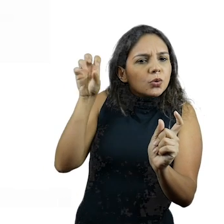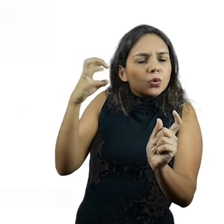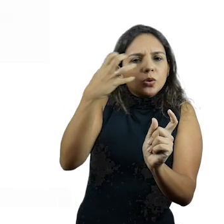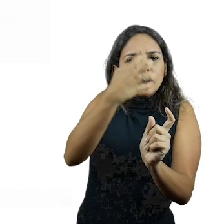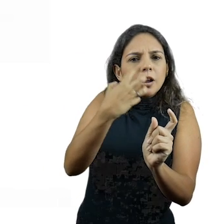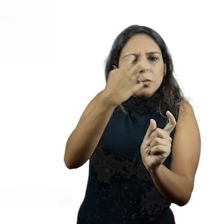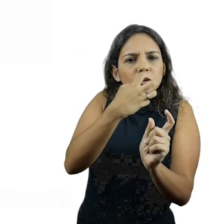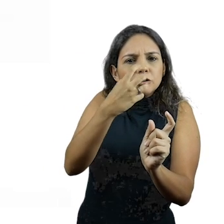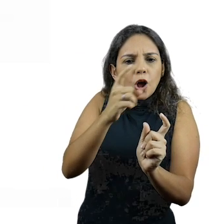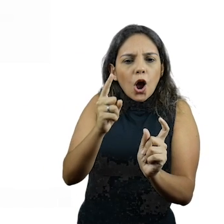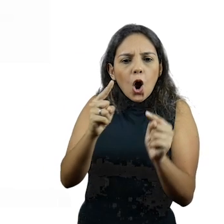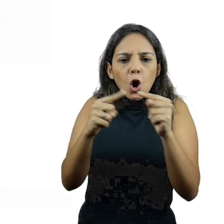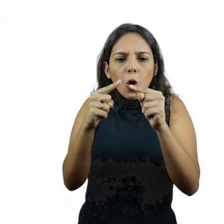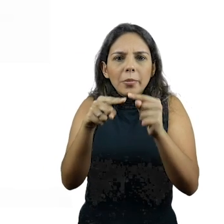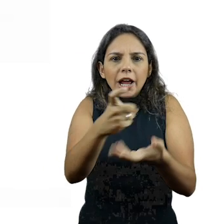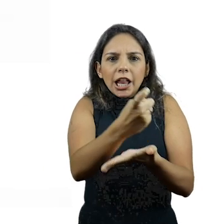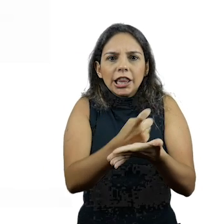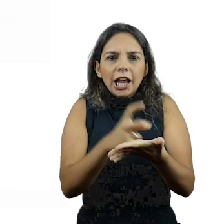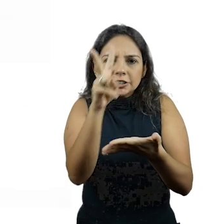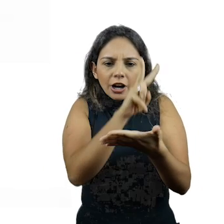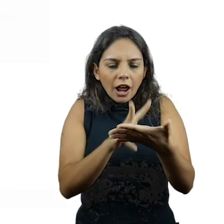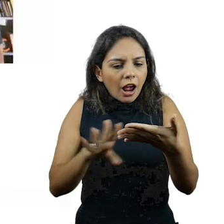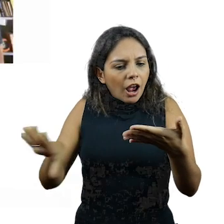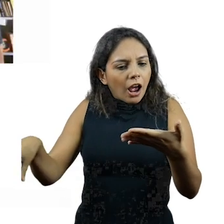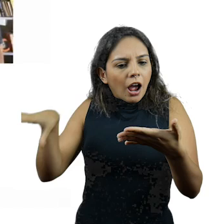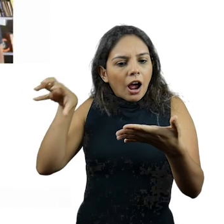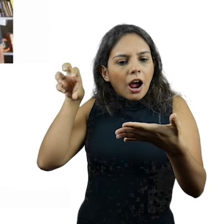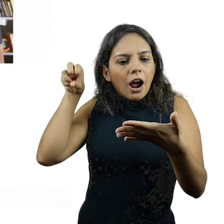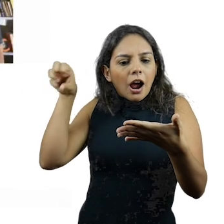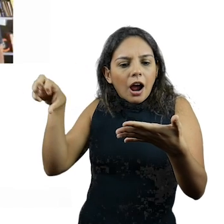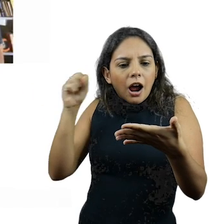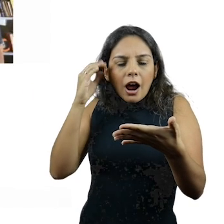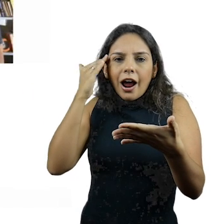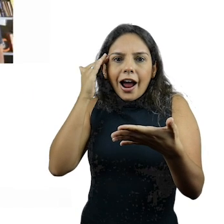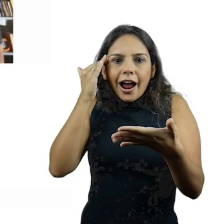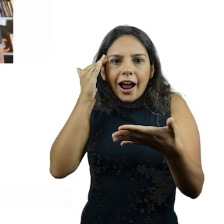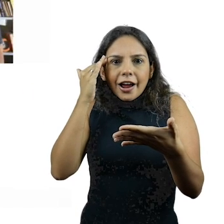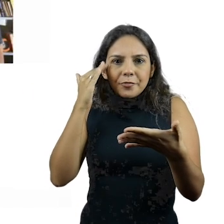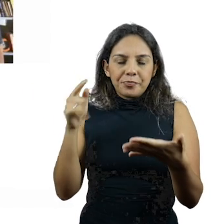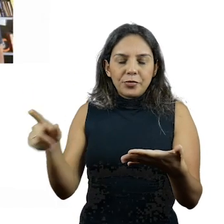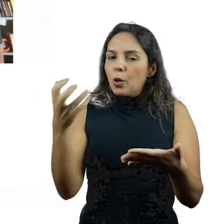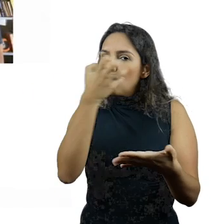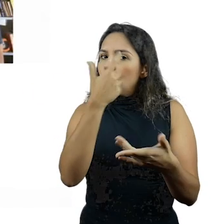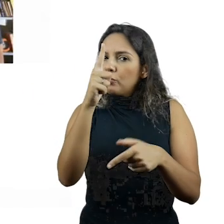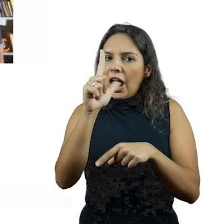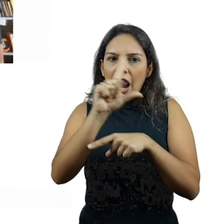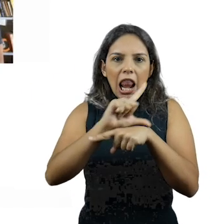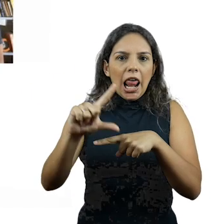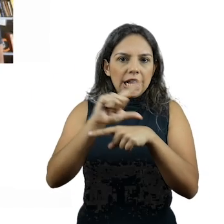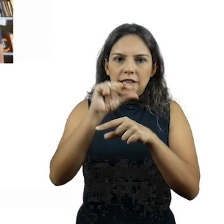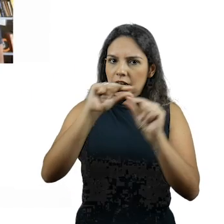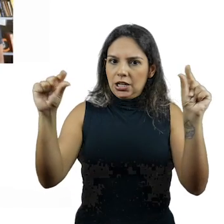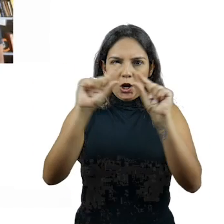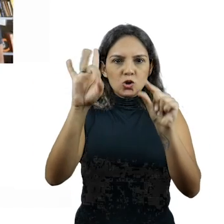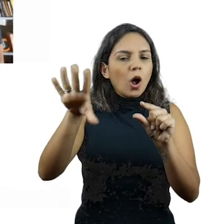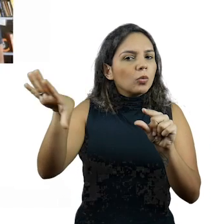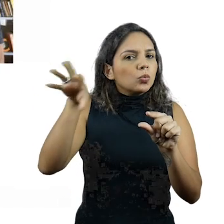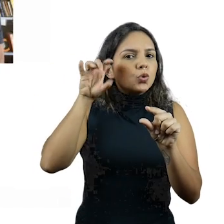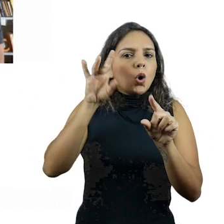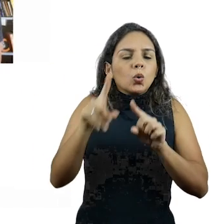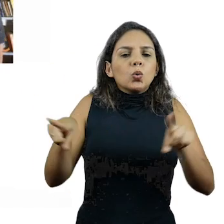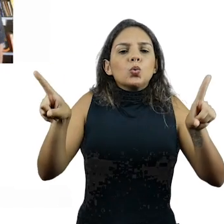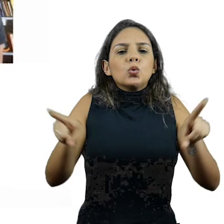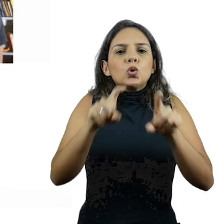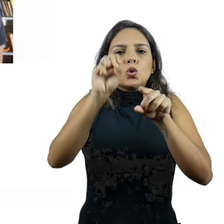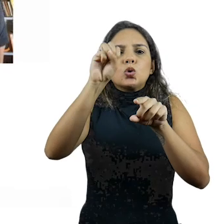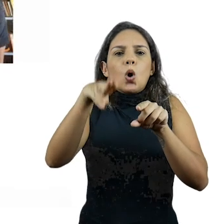texto. E eu preferi fazer música sem letra, né, sem vocal, para conseguir prender mais a atenção da